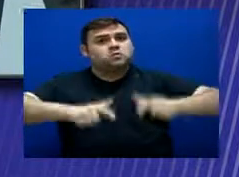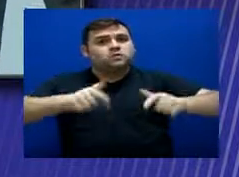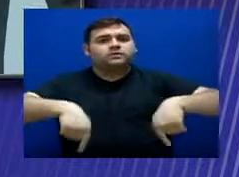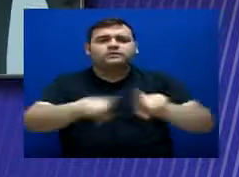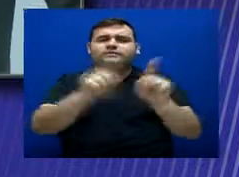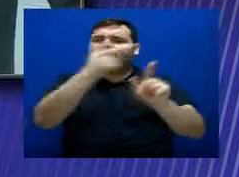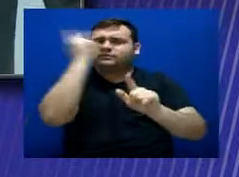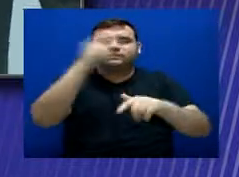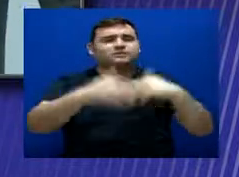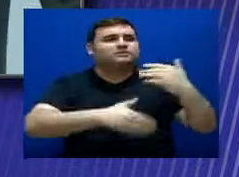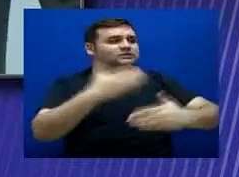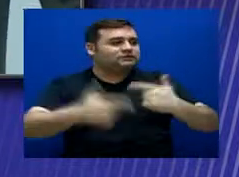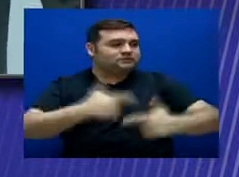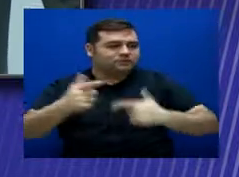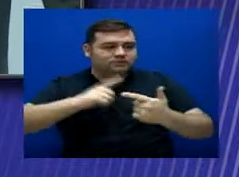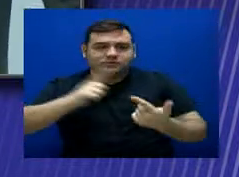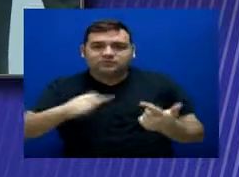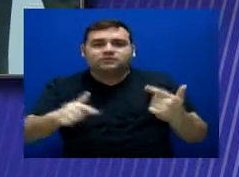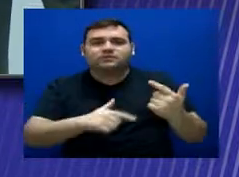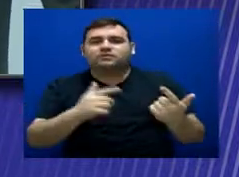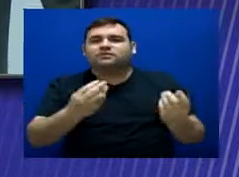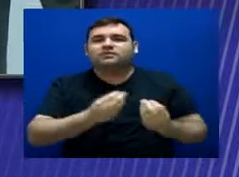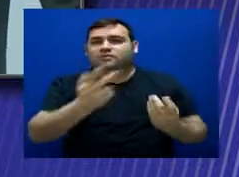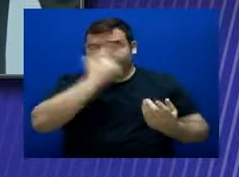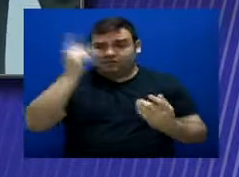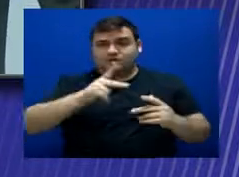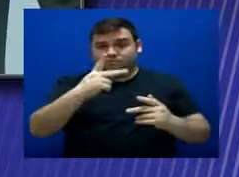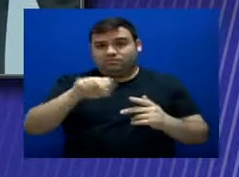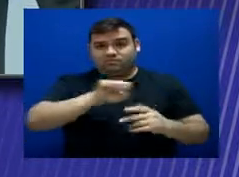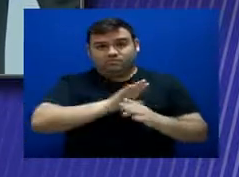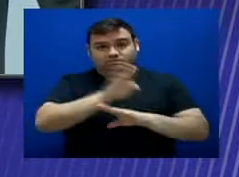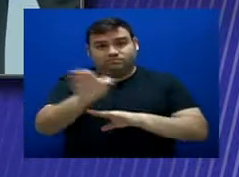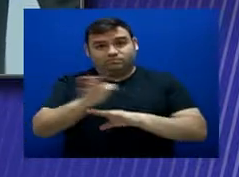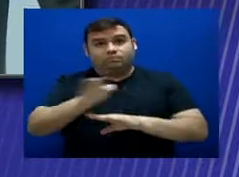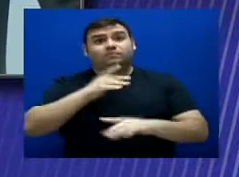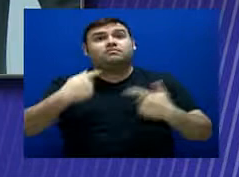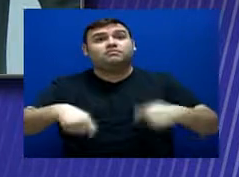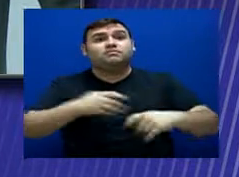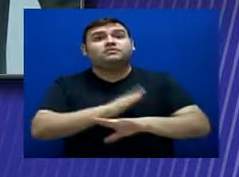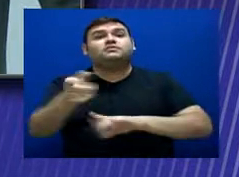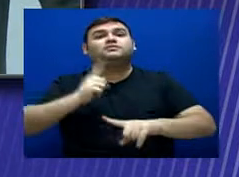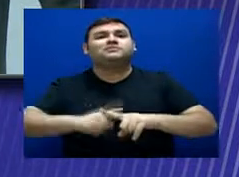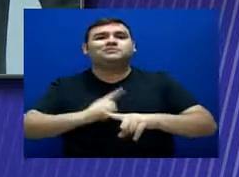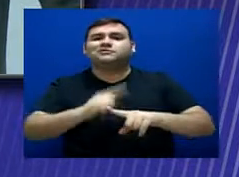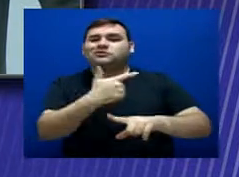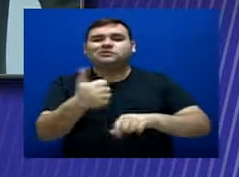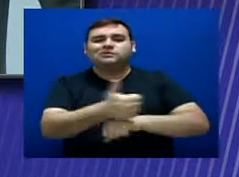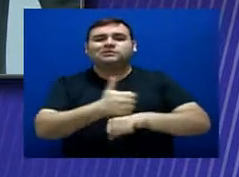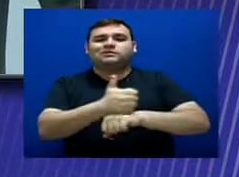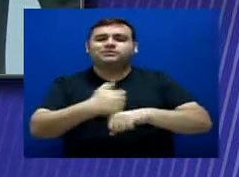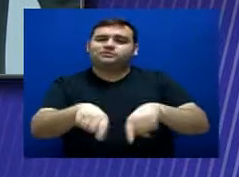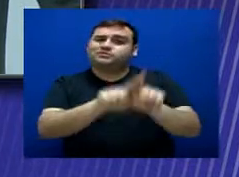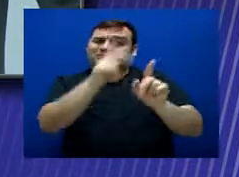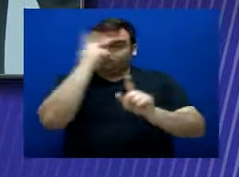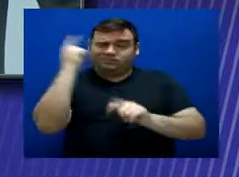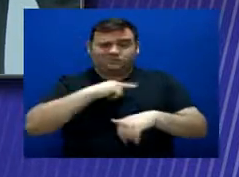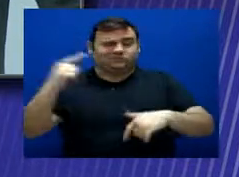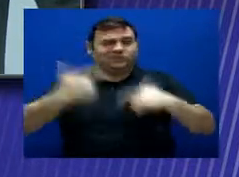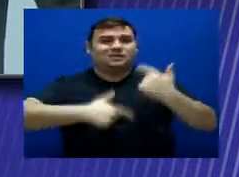está faltando... O pronto atendimento, elas vão para lá porque não tem profissionais nos postos de saúde para uma